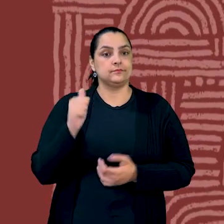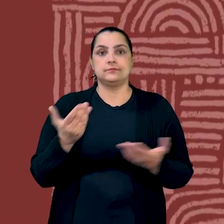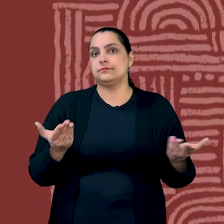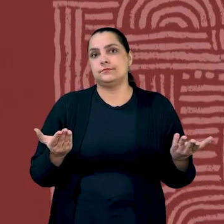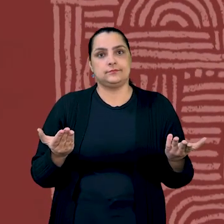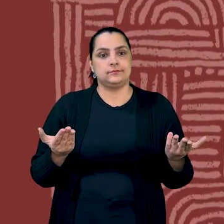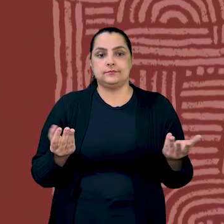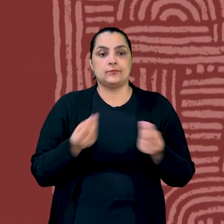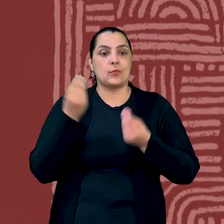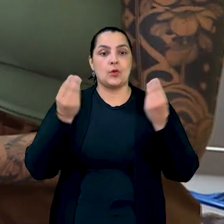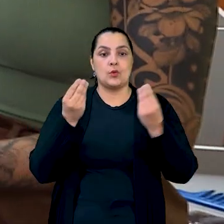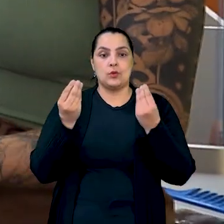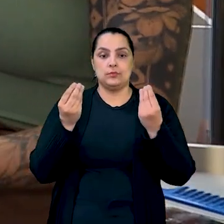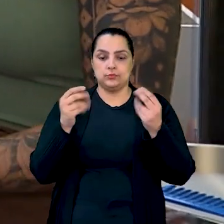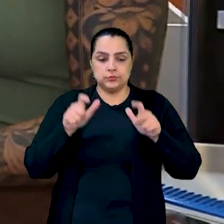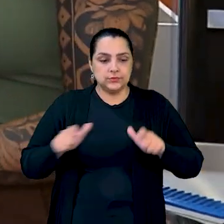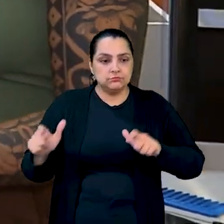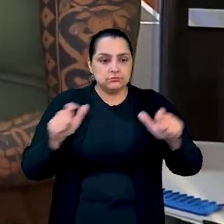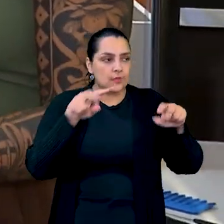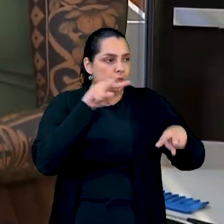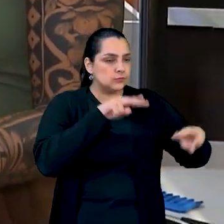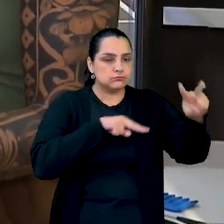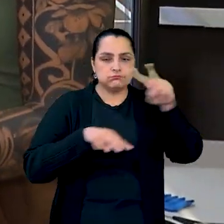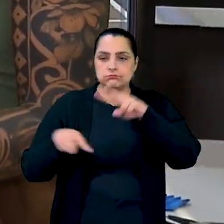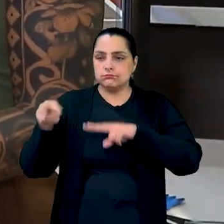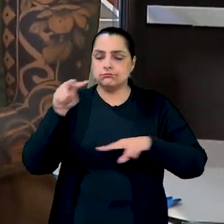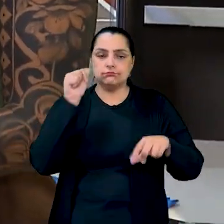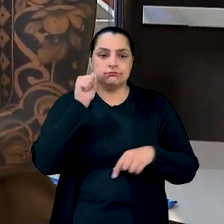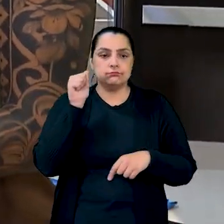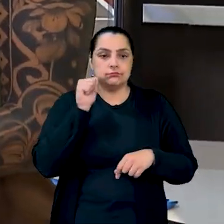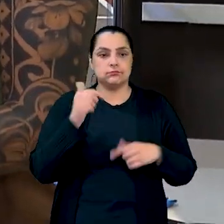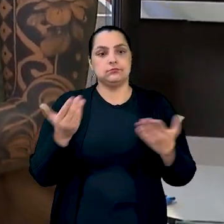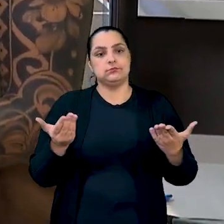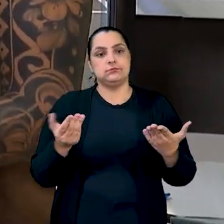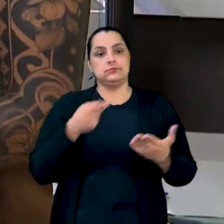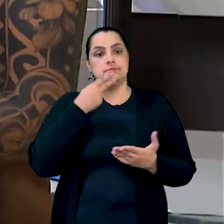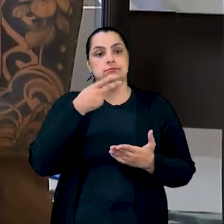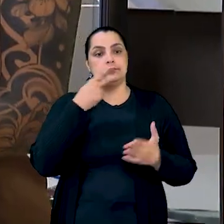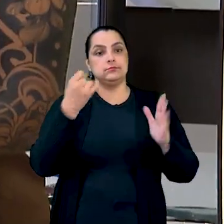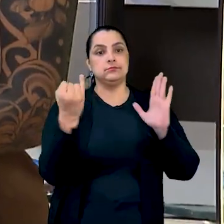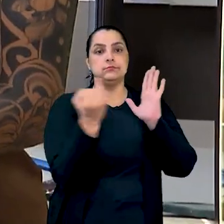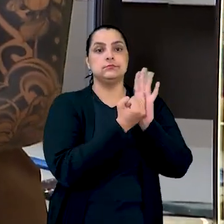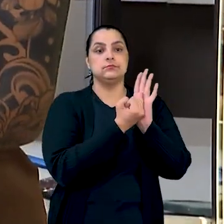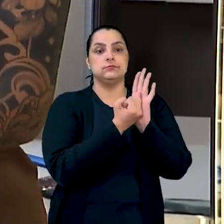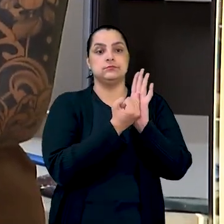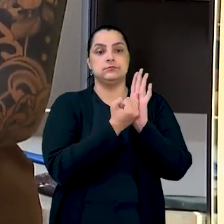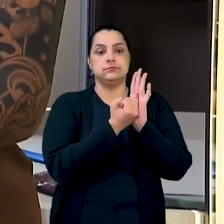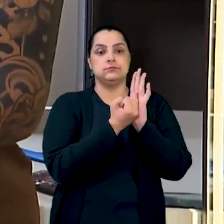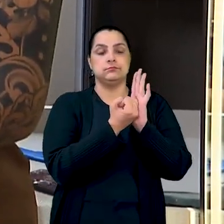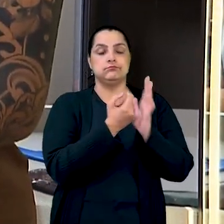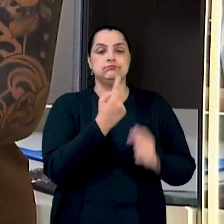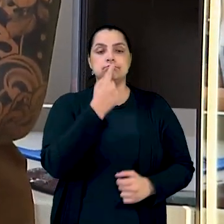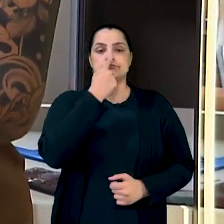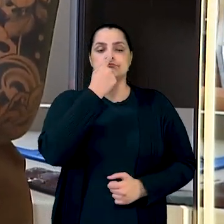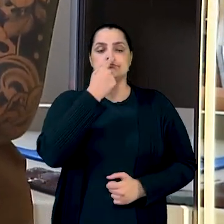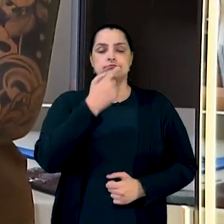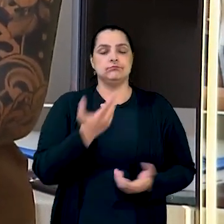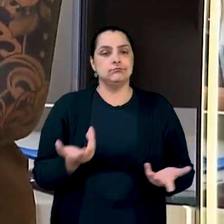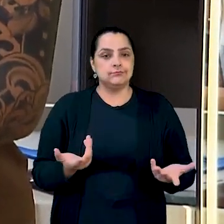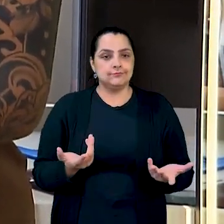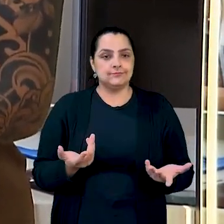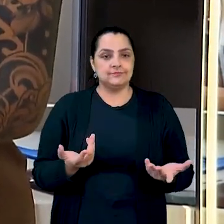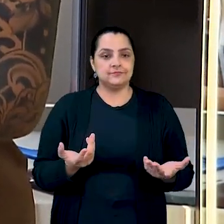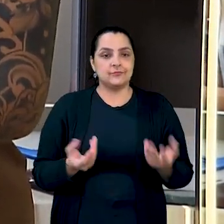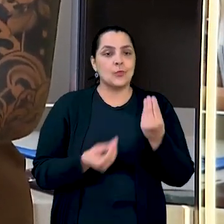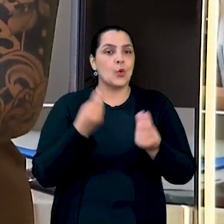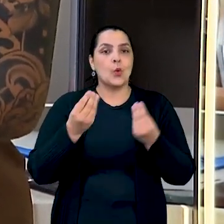Ana, não tem como a gente olhar esse espaço, ver essas mulheres sem falar sobre identidade e pertencimento. Como é que